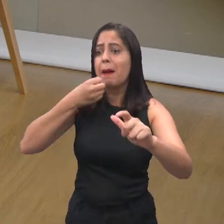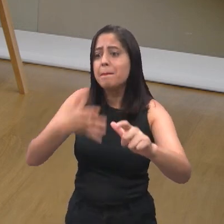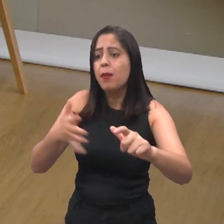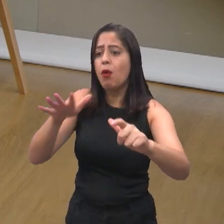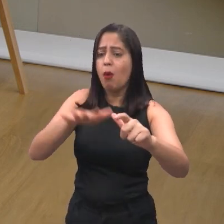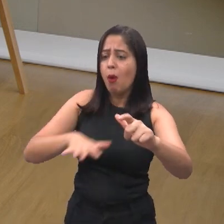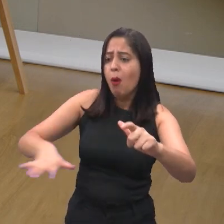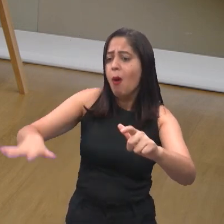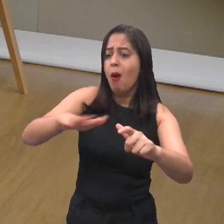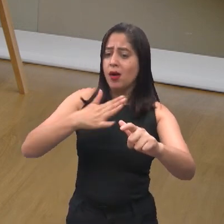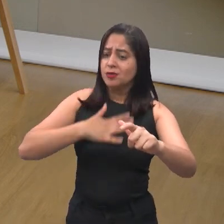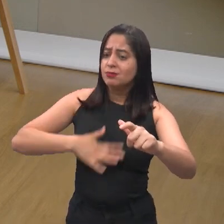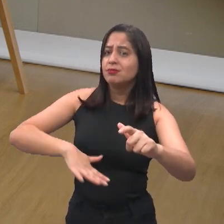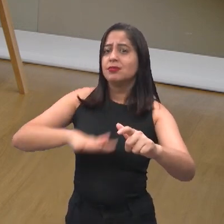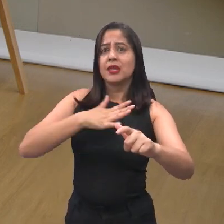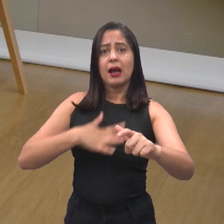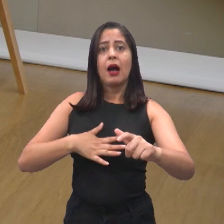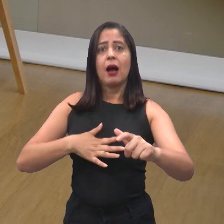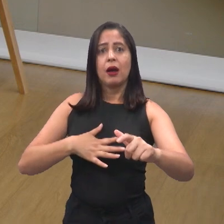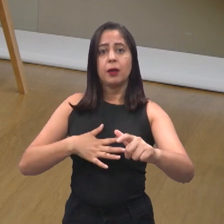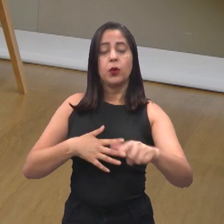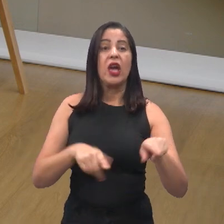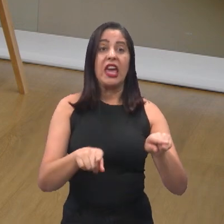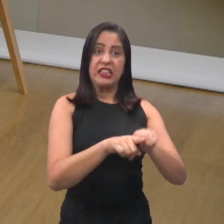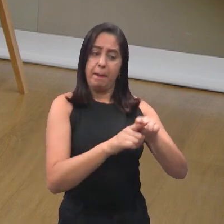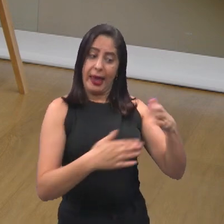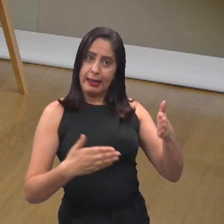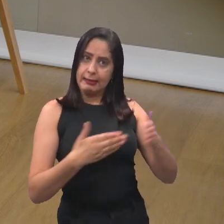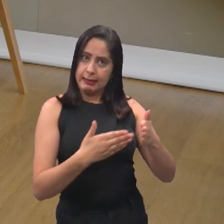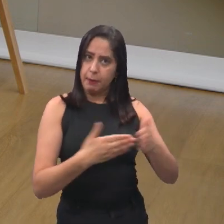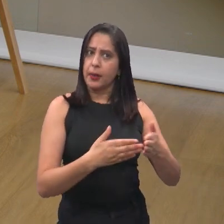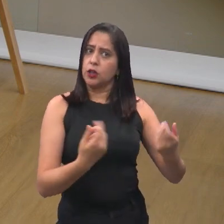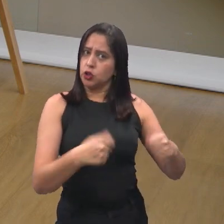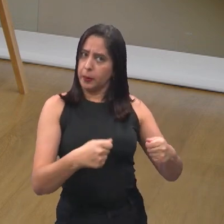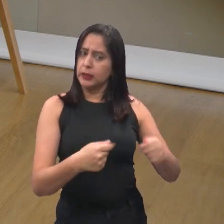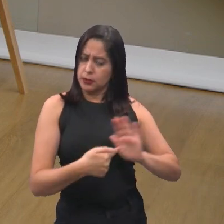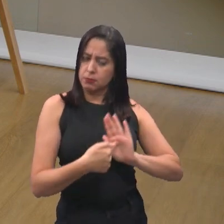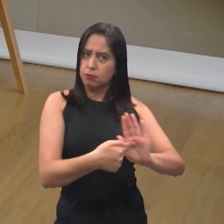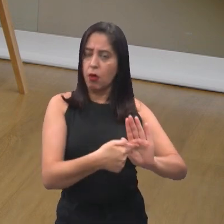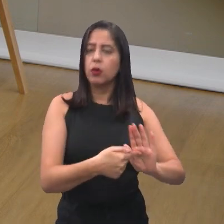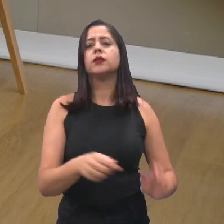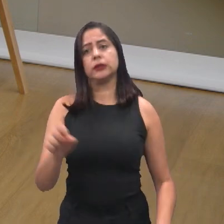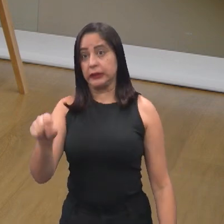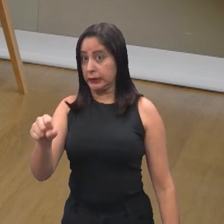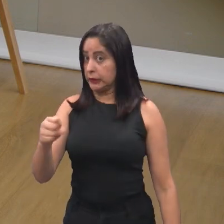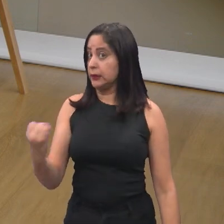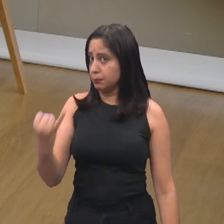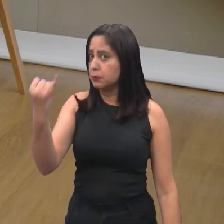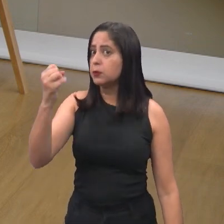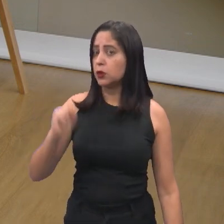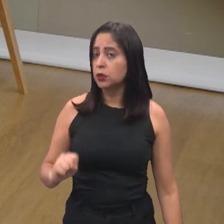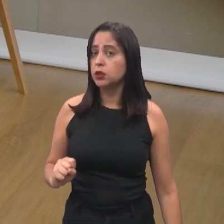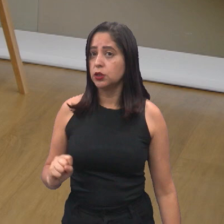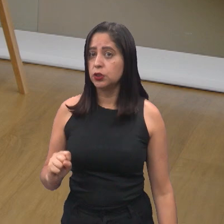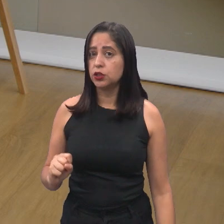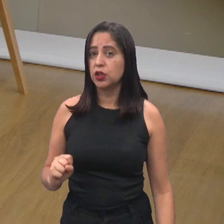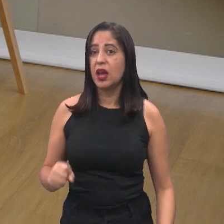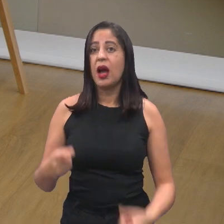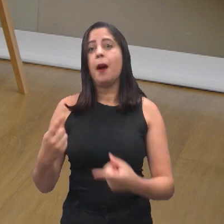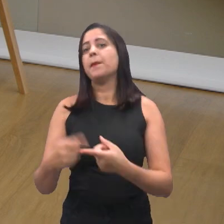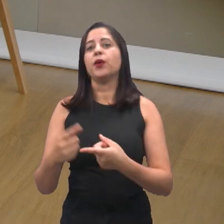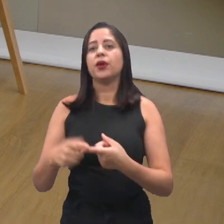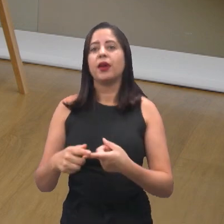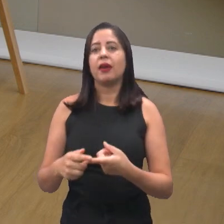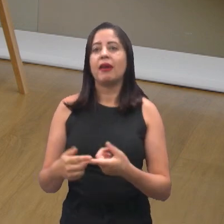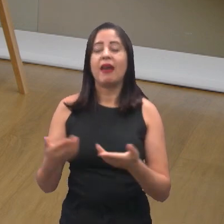não esteja, né? Impor alguns limites também, né? Super importante. A gente estava comentando sobre o trabalho Isso. ter invadido a nossa